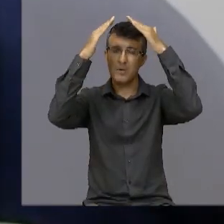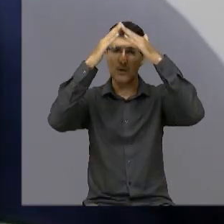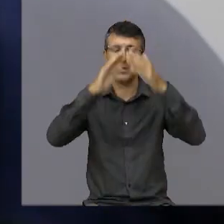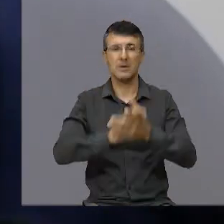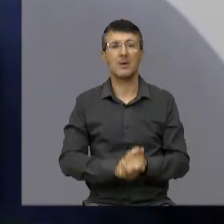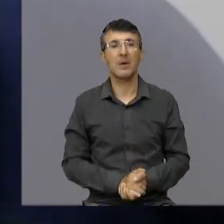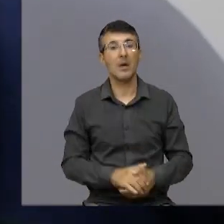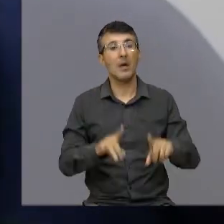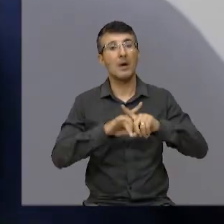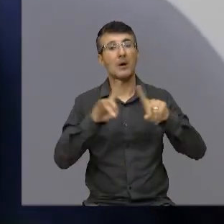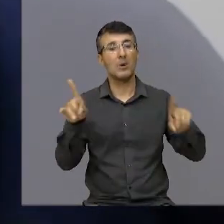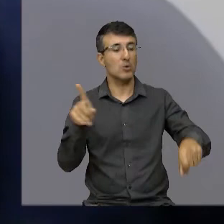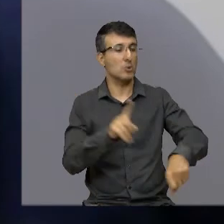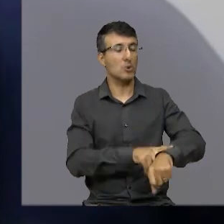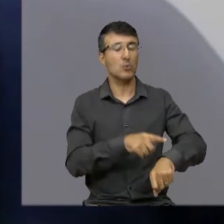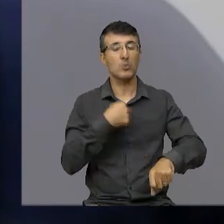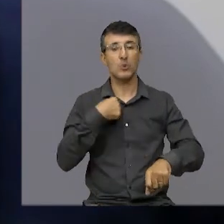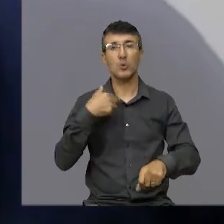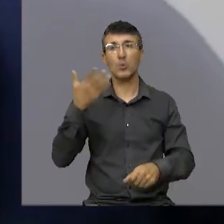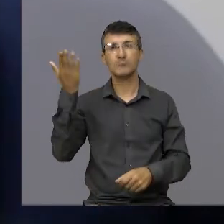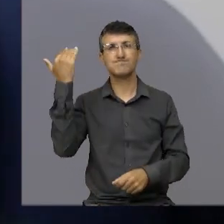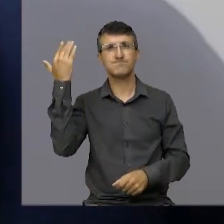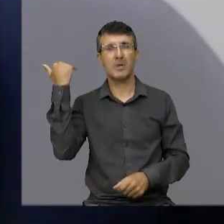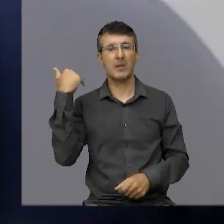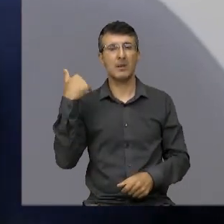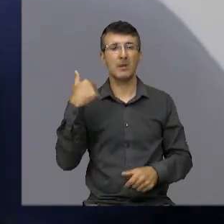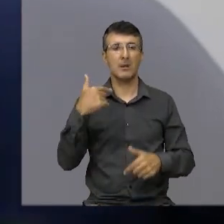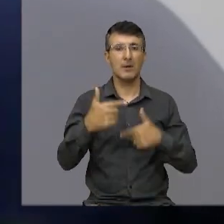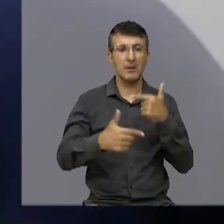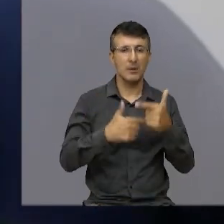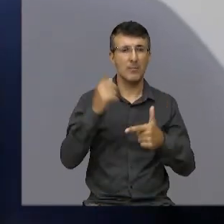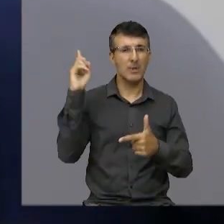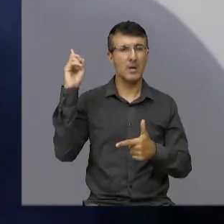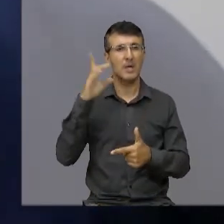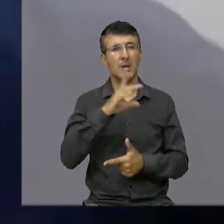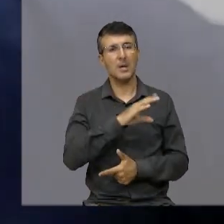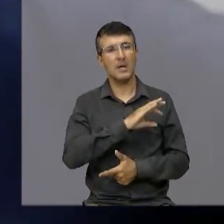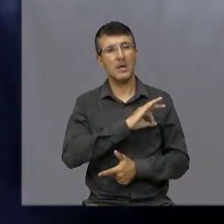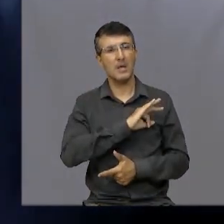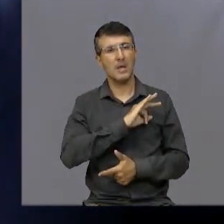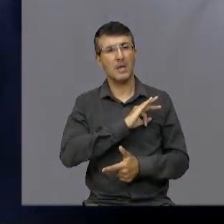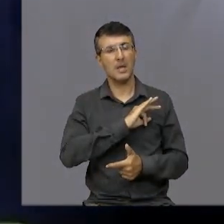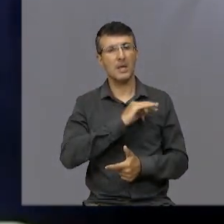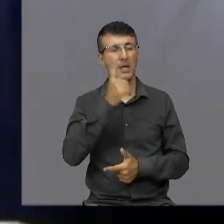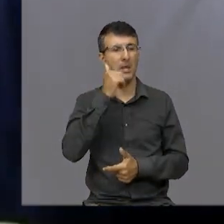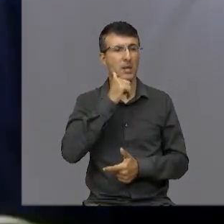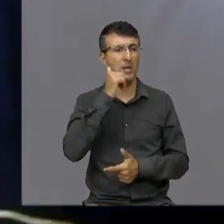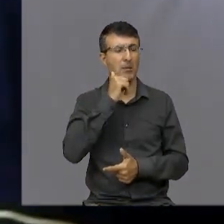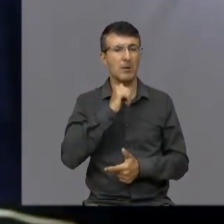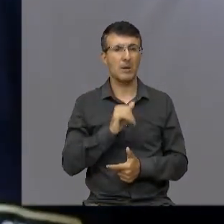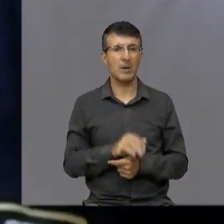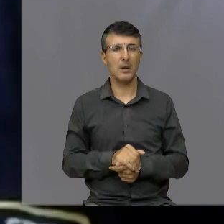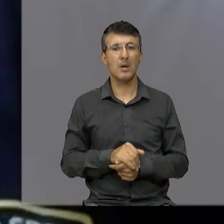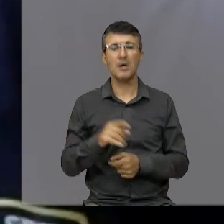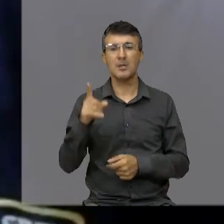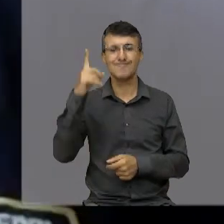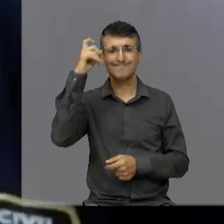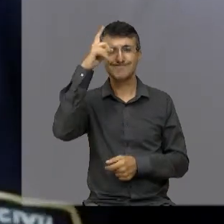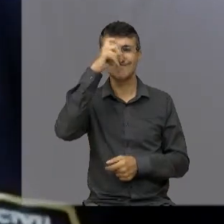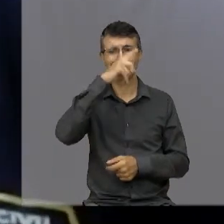eu fiz esse trabalho na Delegacia da Mulher, eu lembro que a gente tinha bastante dificuldade em abrigar as mulheres, sim.